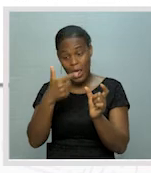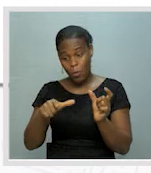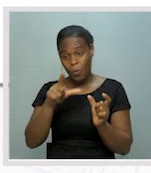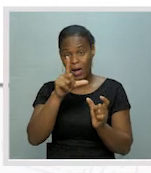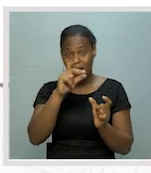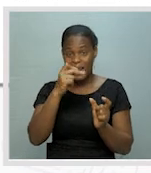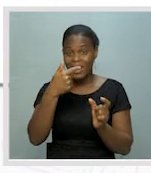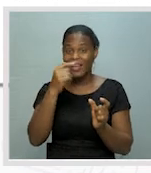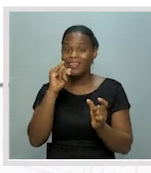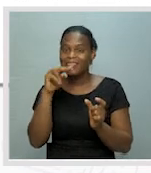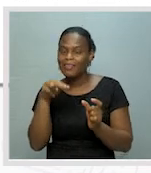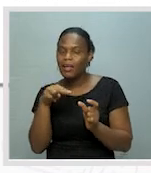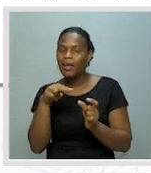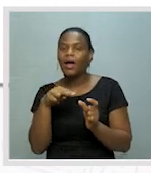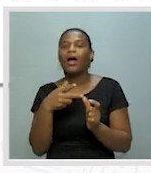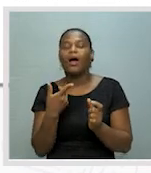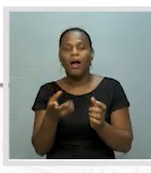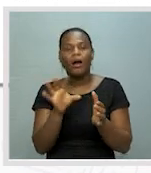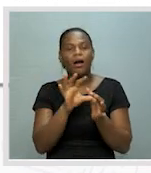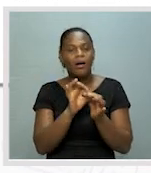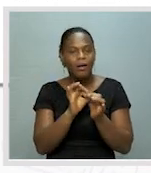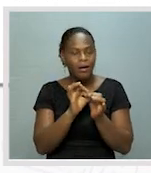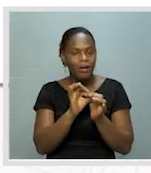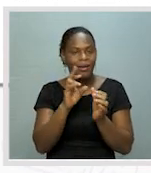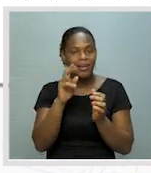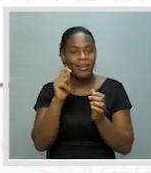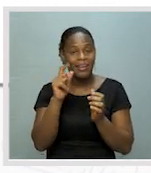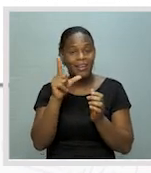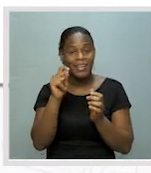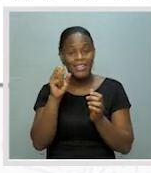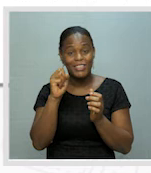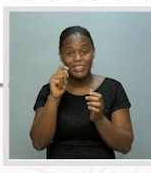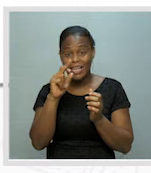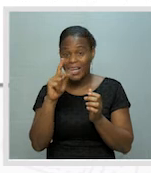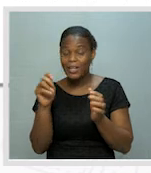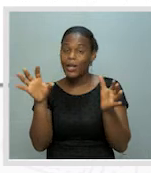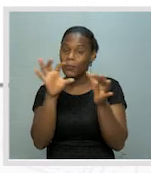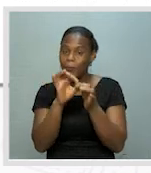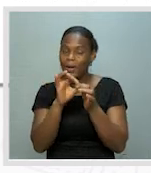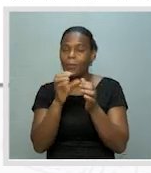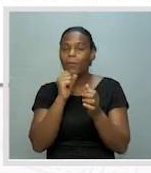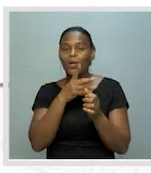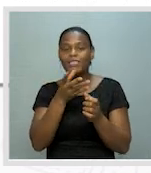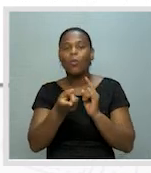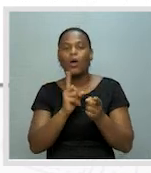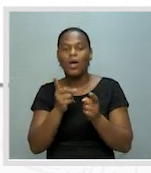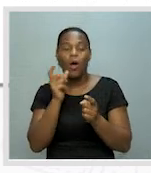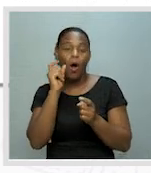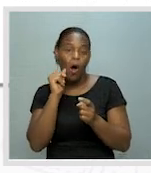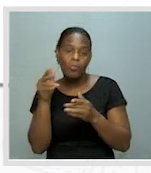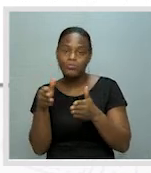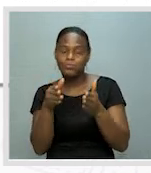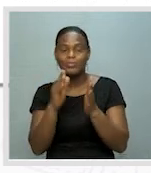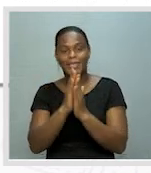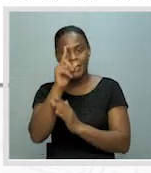latim, religere, que por sua vez veio de religare e pode ser definido como orientação do